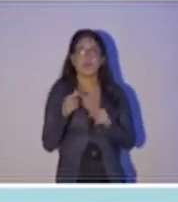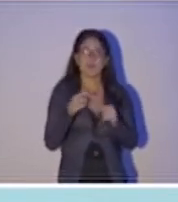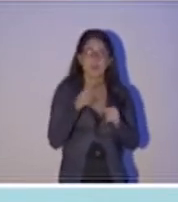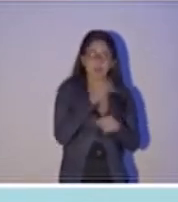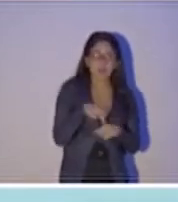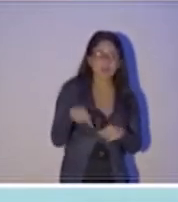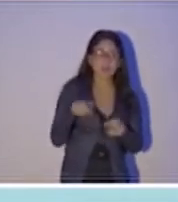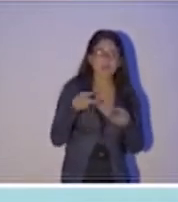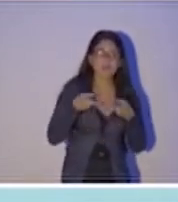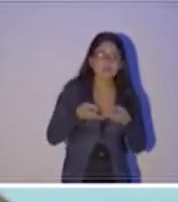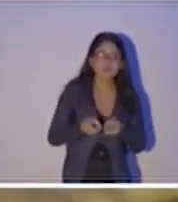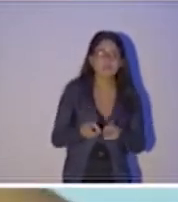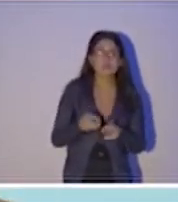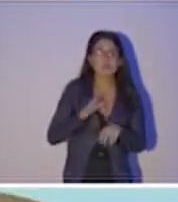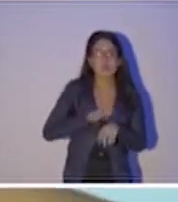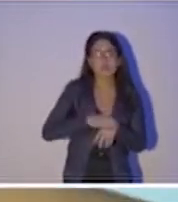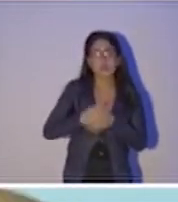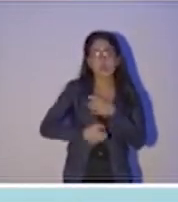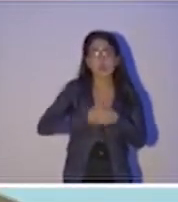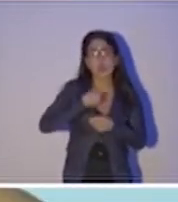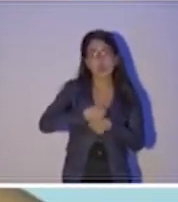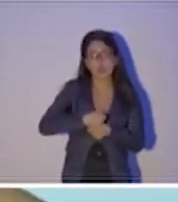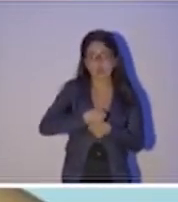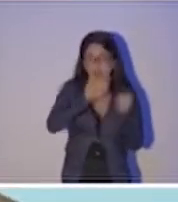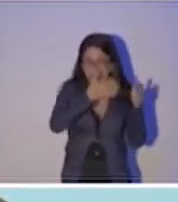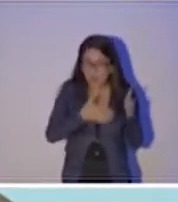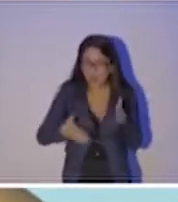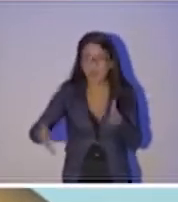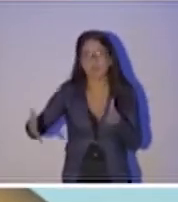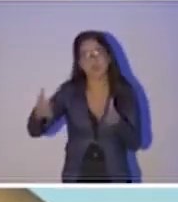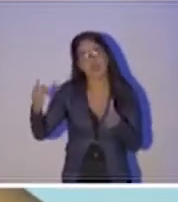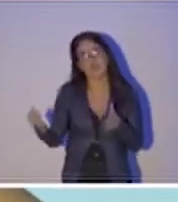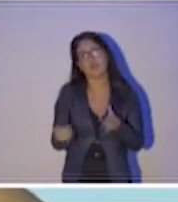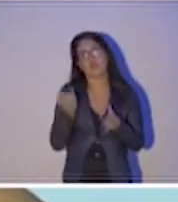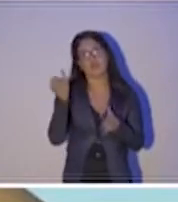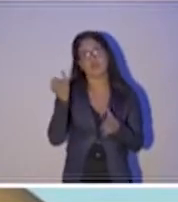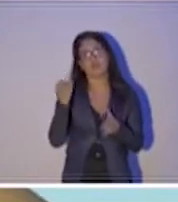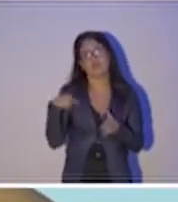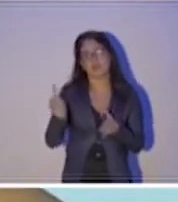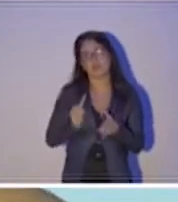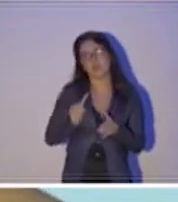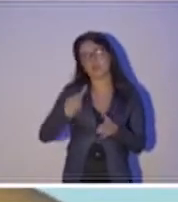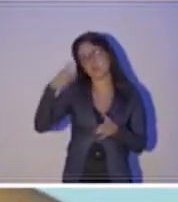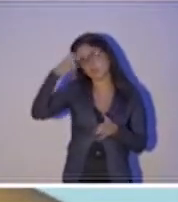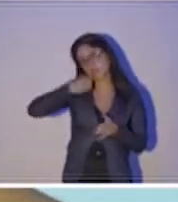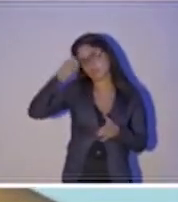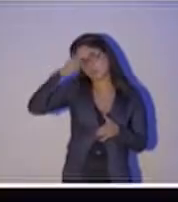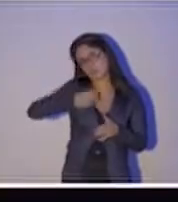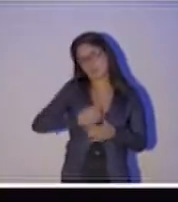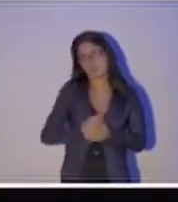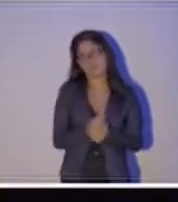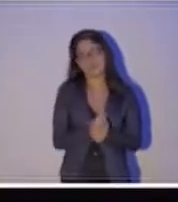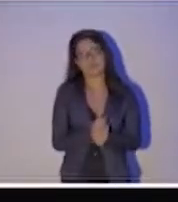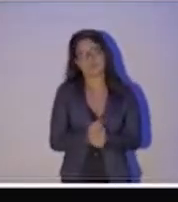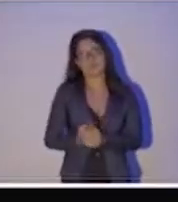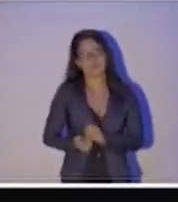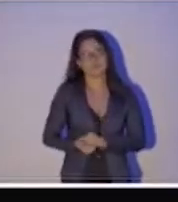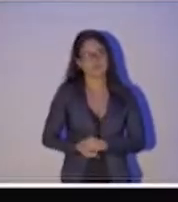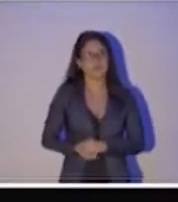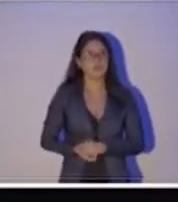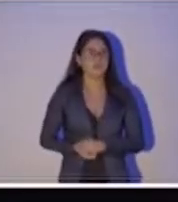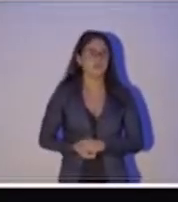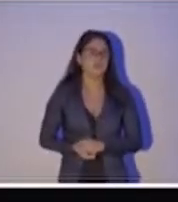pelo menos pelo período de um ano inteiro, é muito importante para o nosso aprendizado. Muito bom.